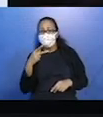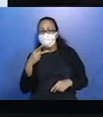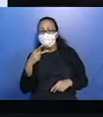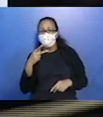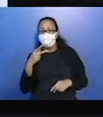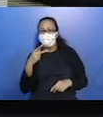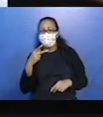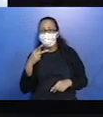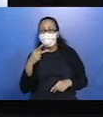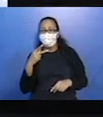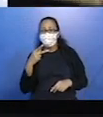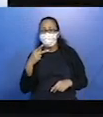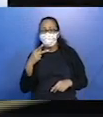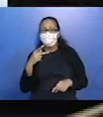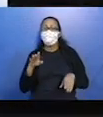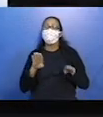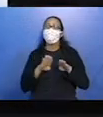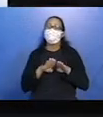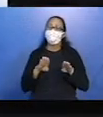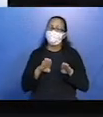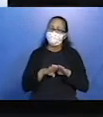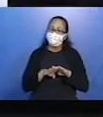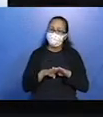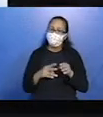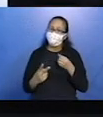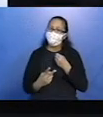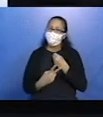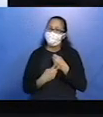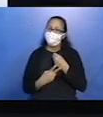né? Falar é um verbo de ação.